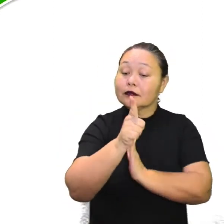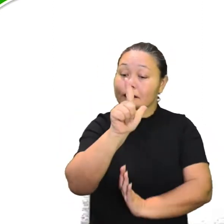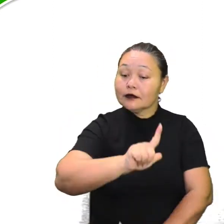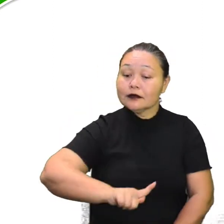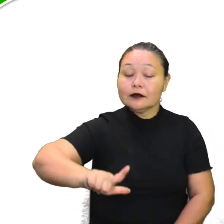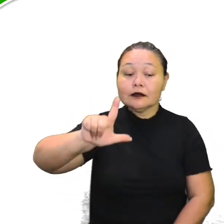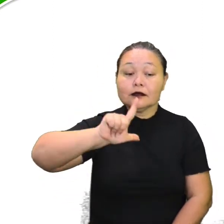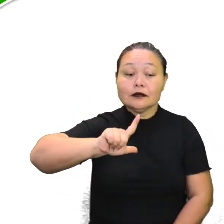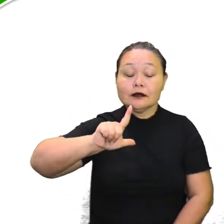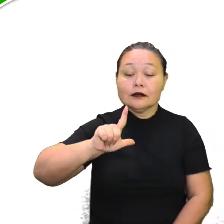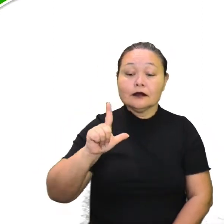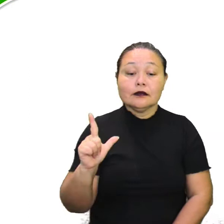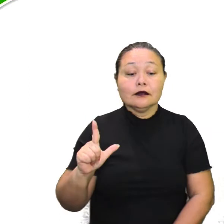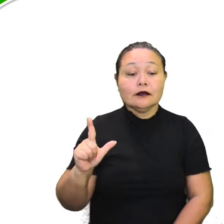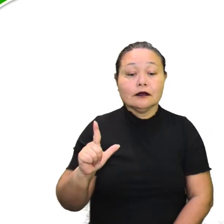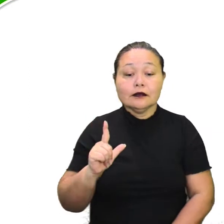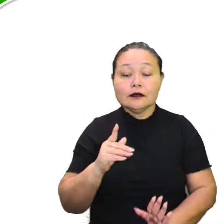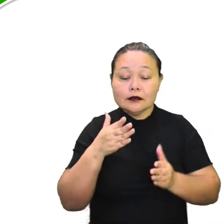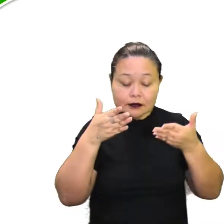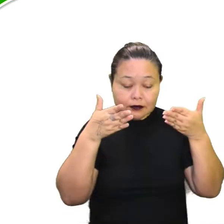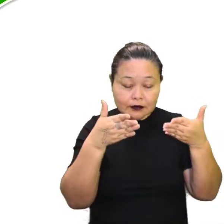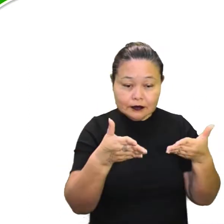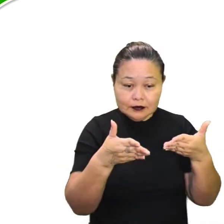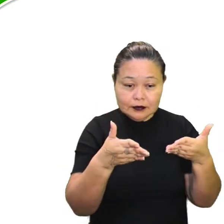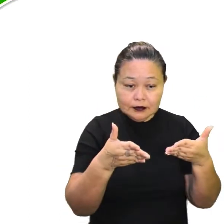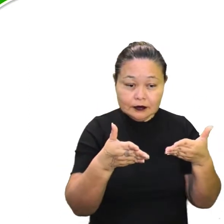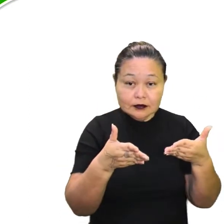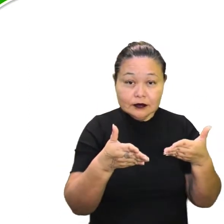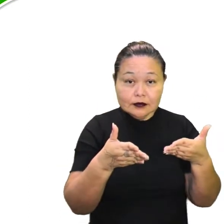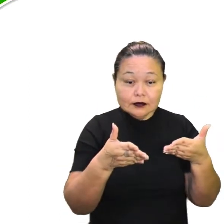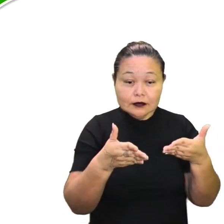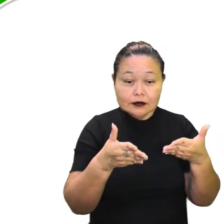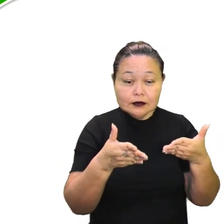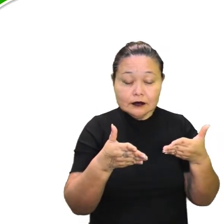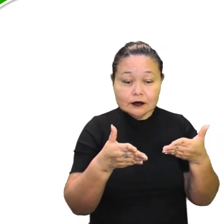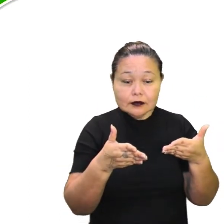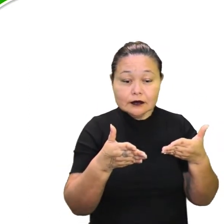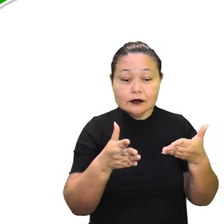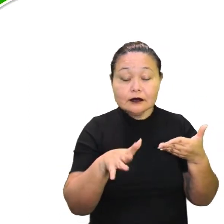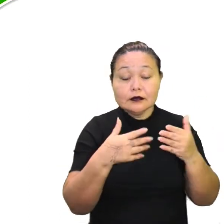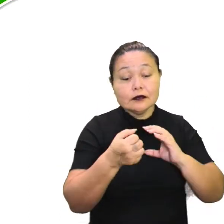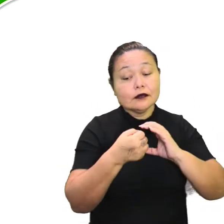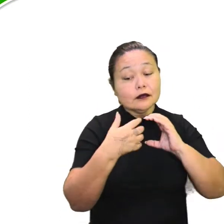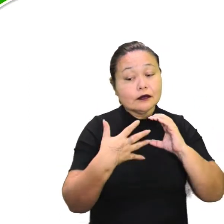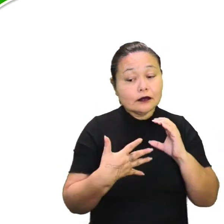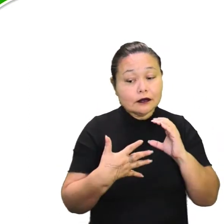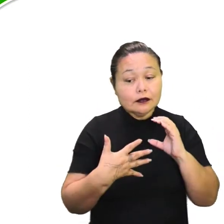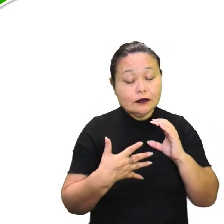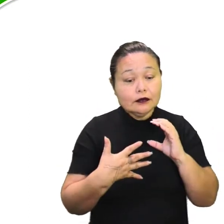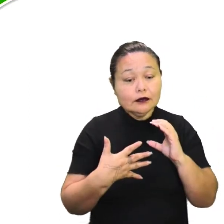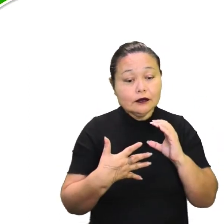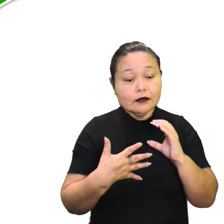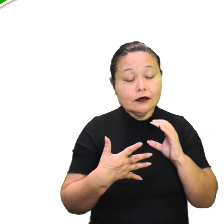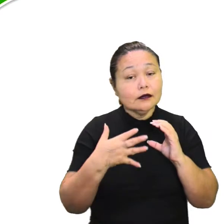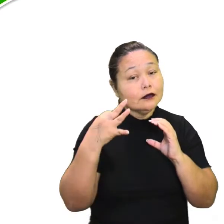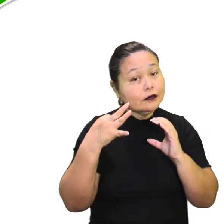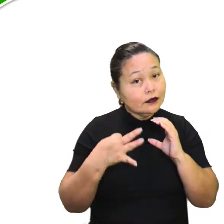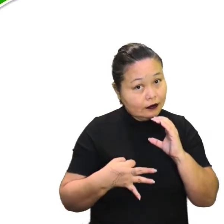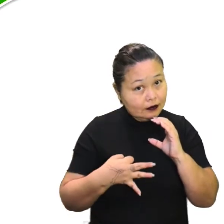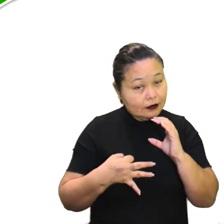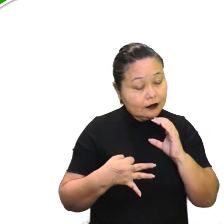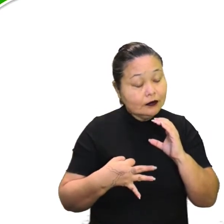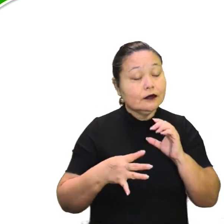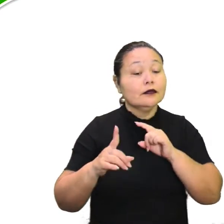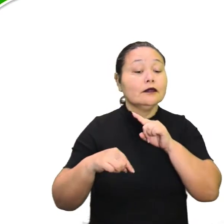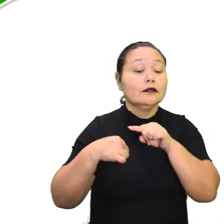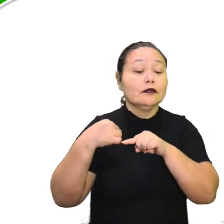Fazem aí a especificidade, né? Pela característica, certo? E aí